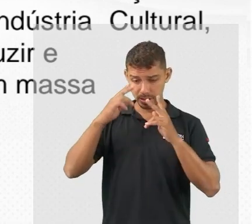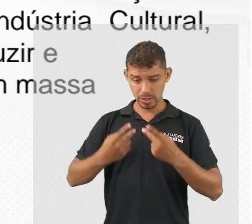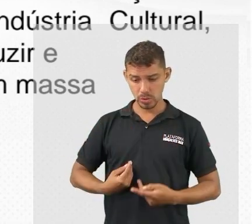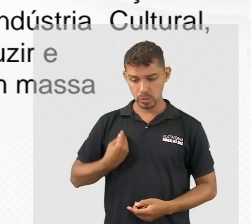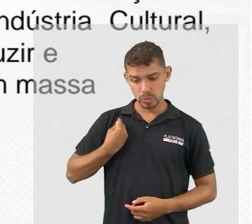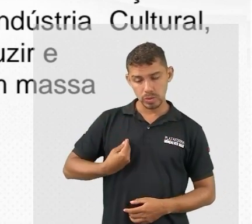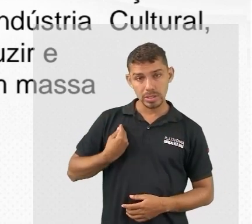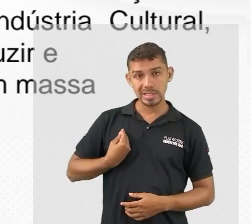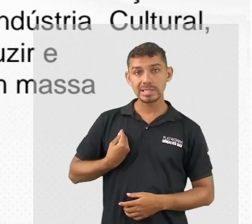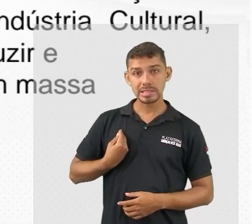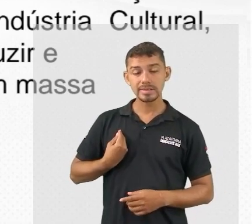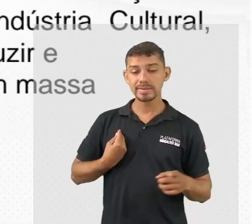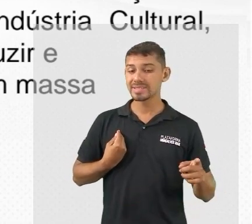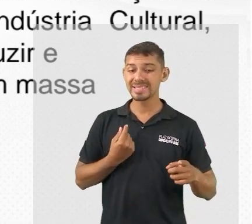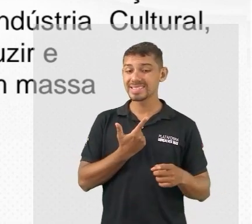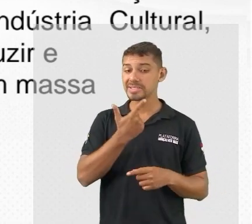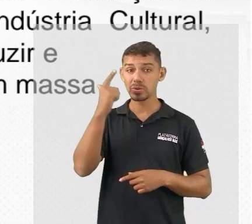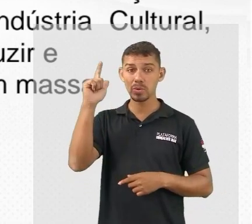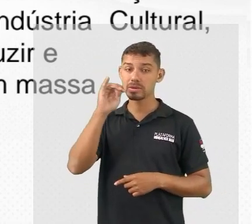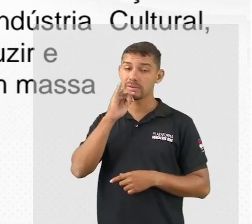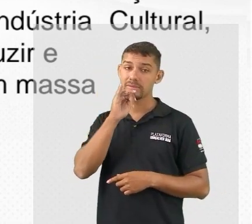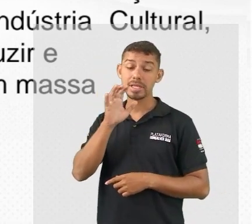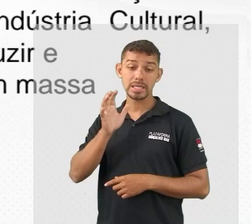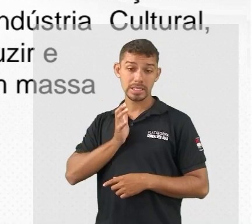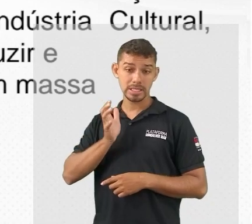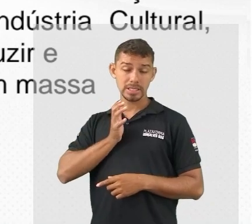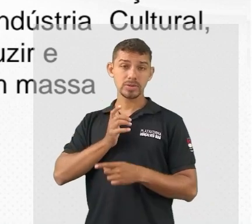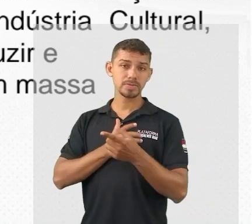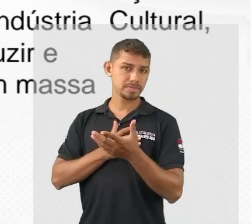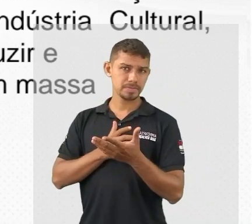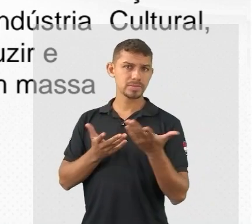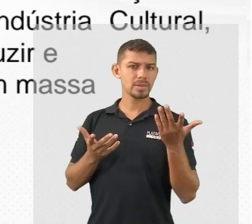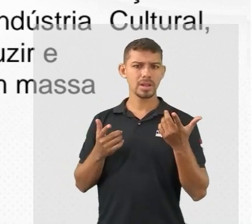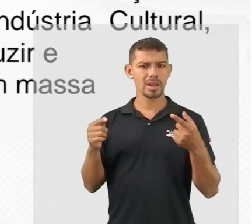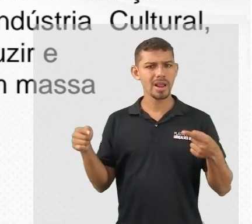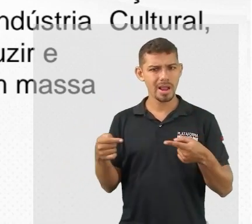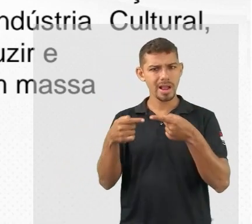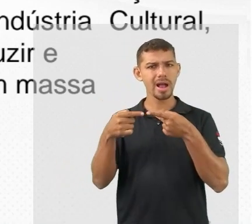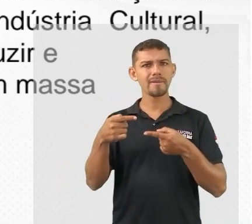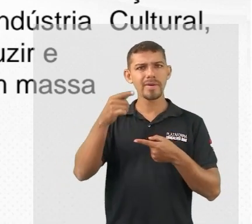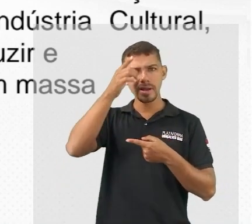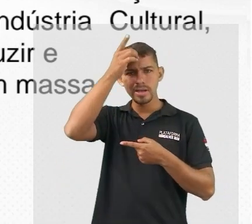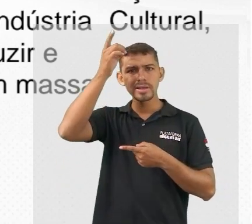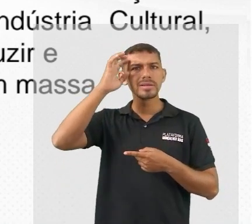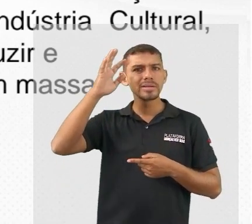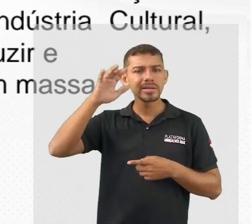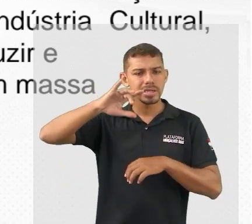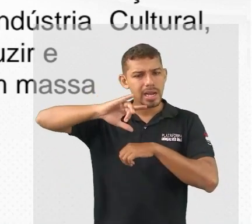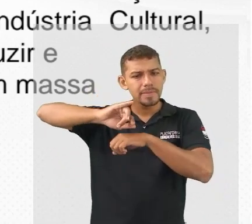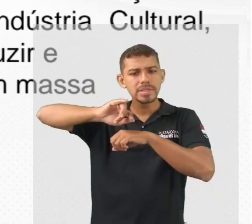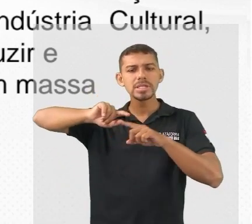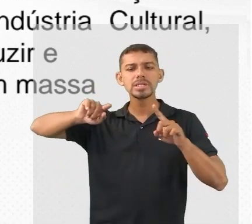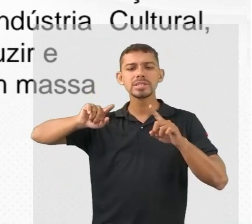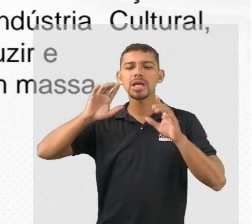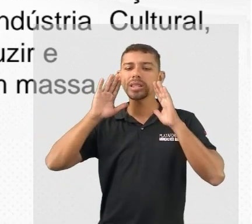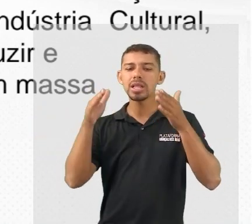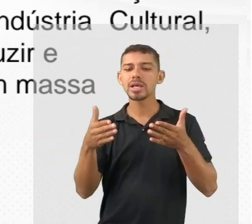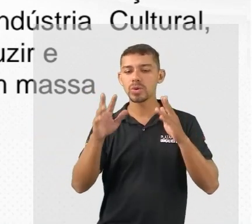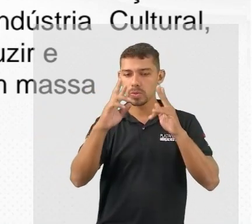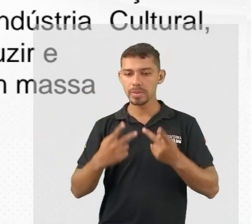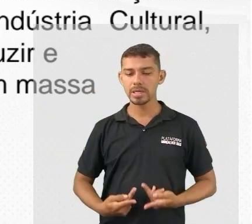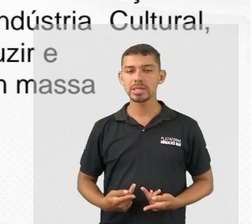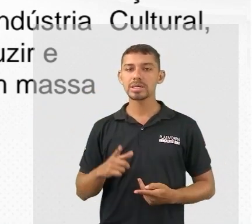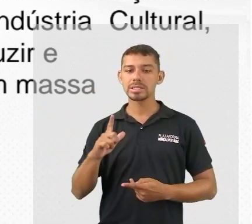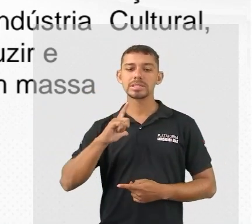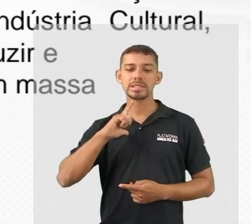que os pobres existam. Se do outro lado existem os ricos, conforme a ideologia capitalista, é da ordem da natureza da vida humana